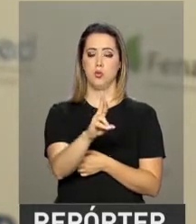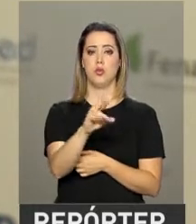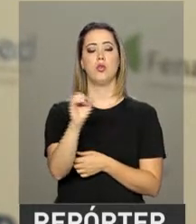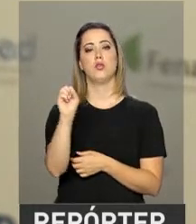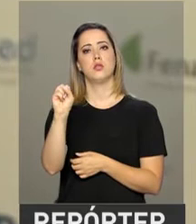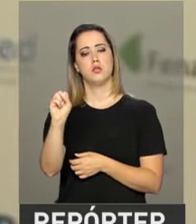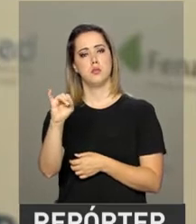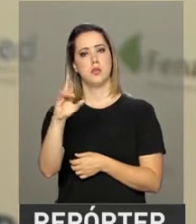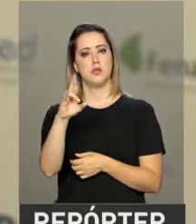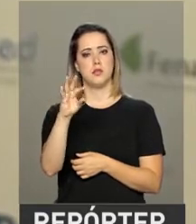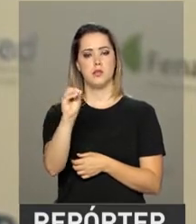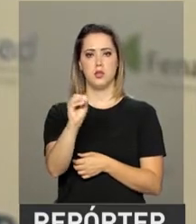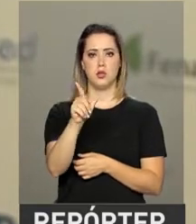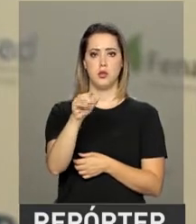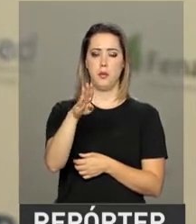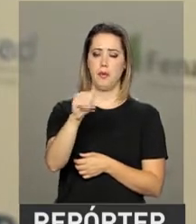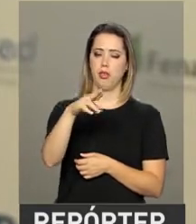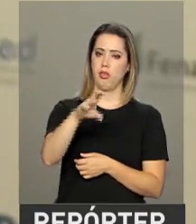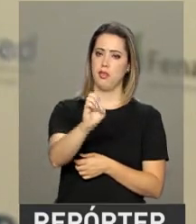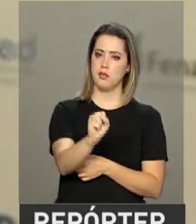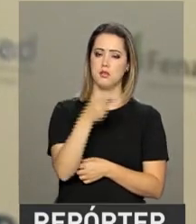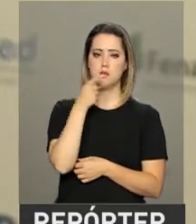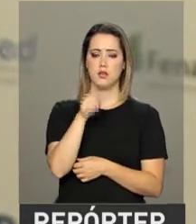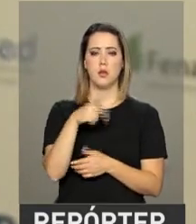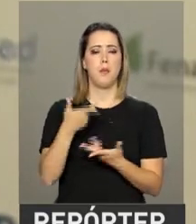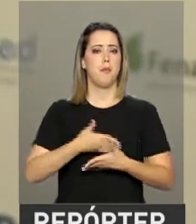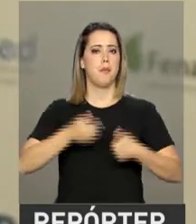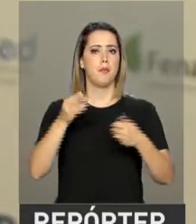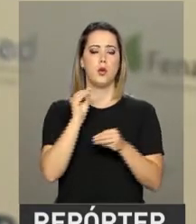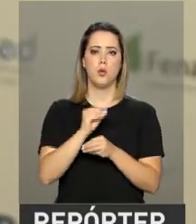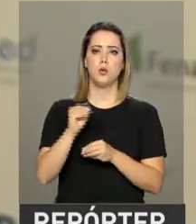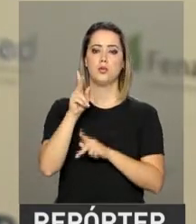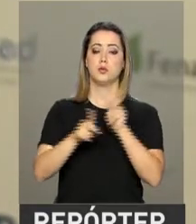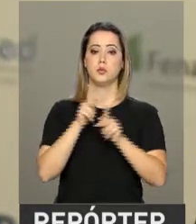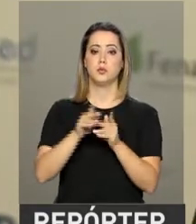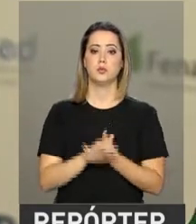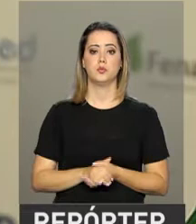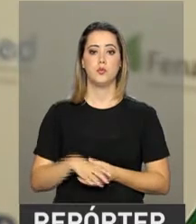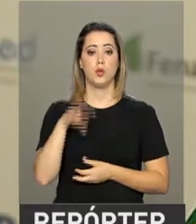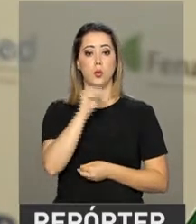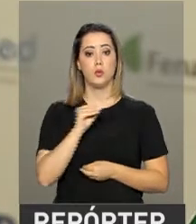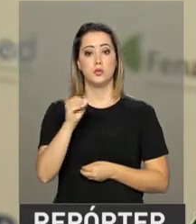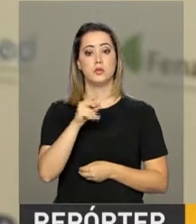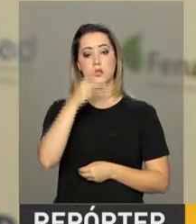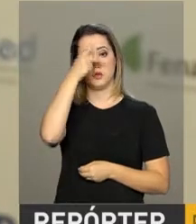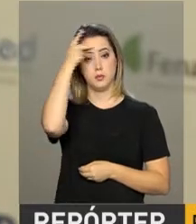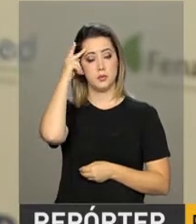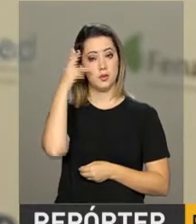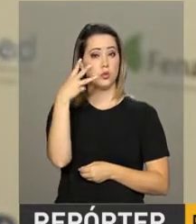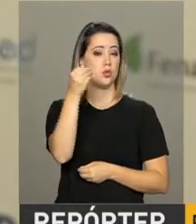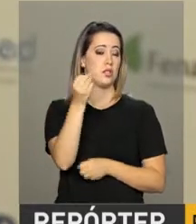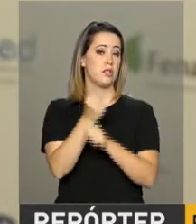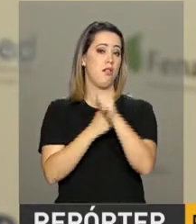libanês em são paulo uma gestão mais eficiente reflete em melhor atendimento à população tá um paciente há 30 anos atrás é completamente diferente